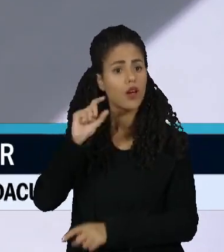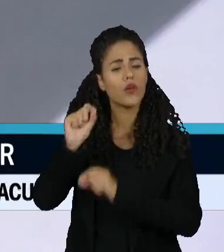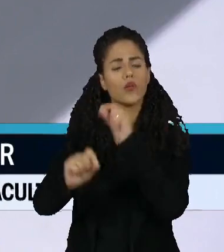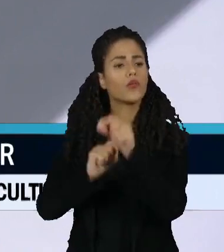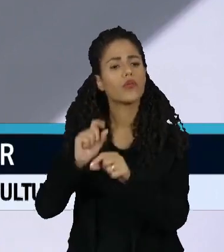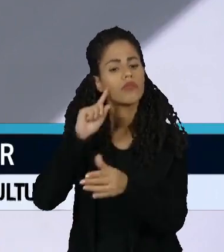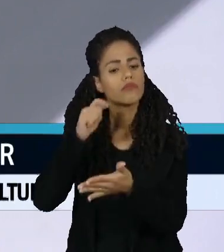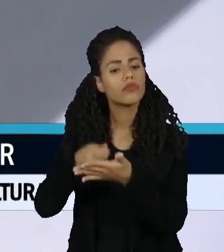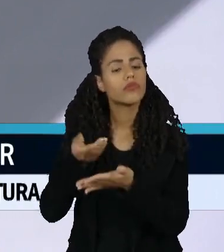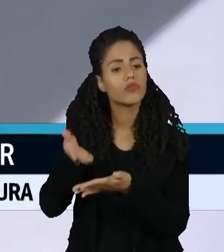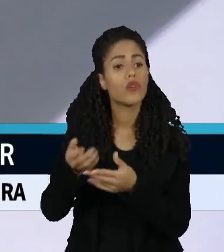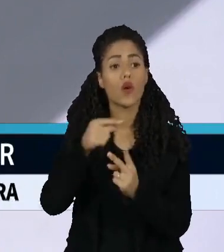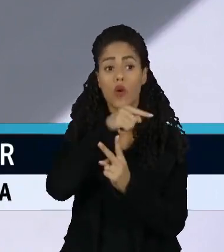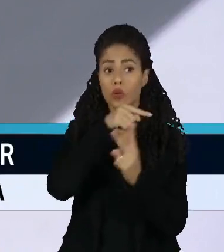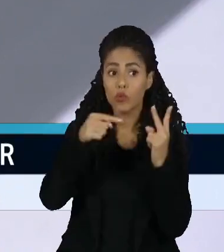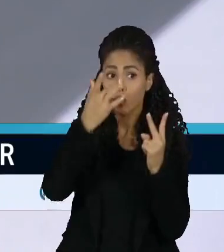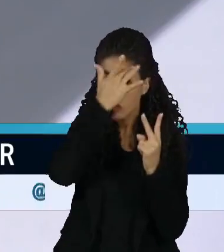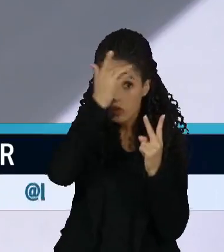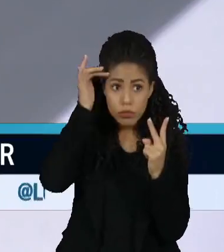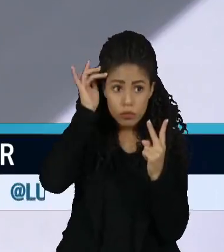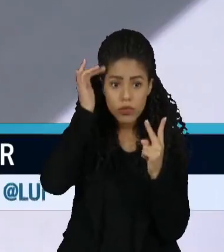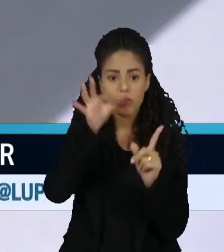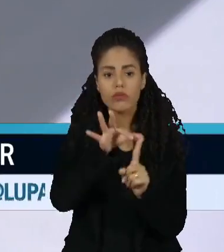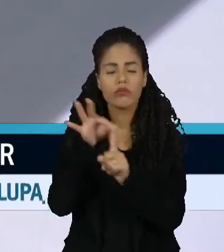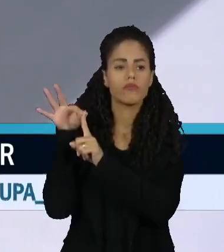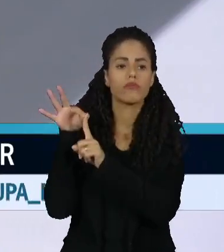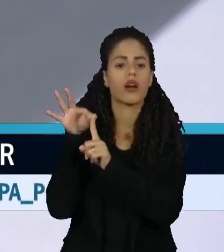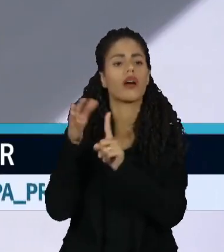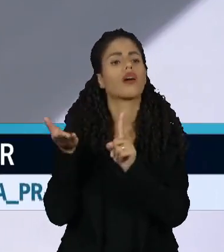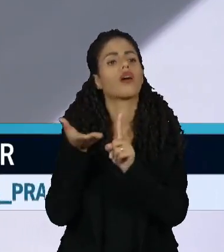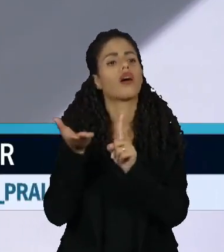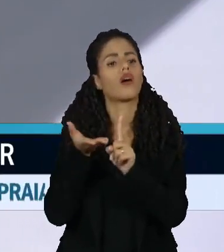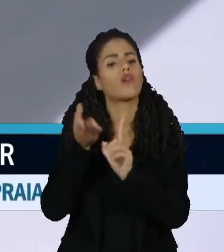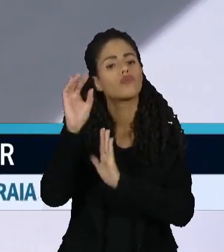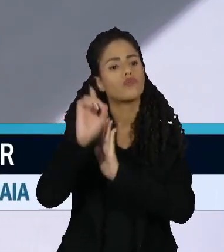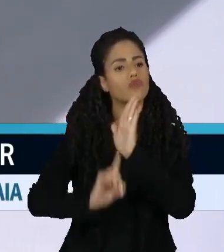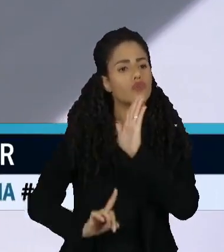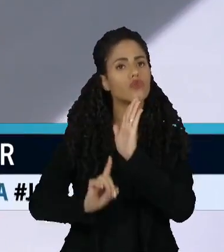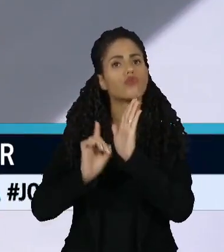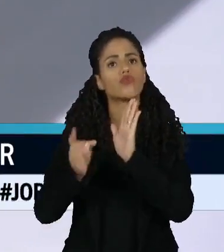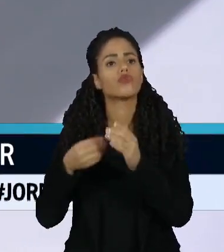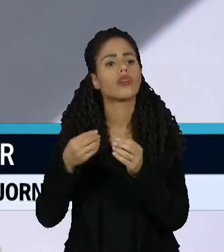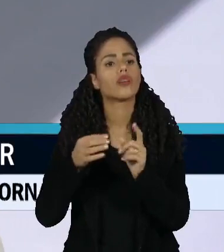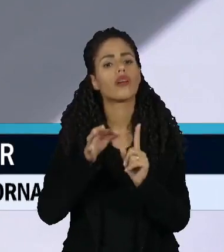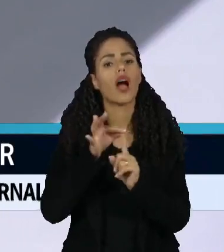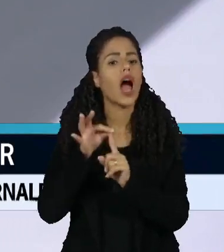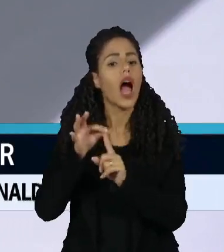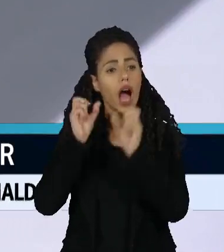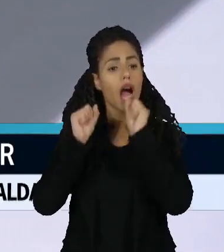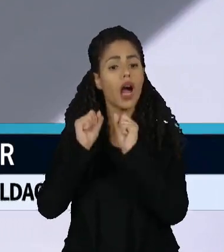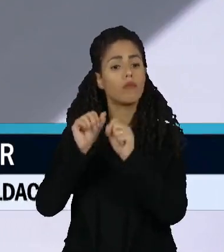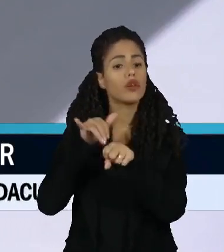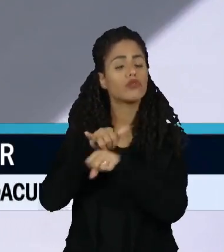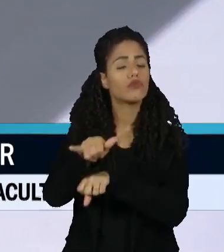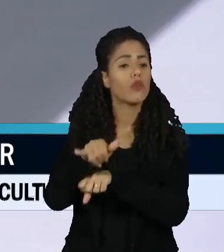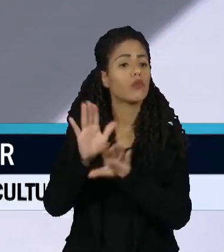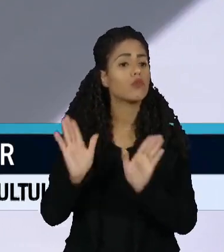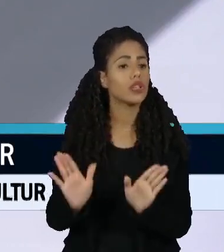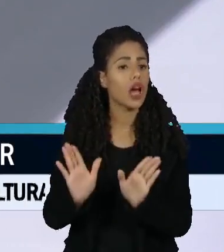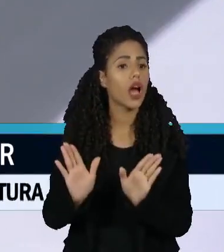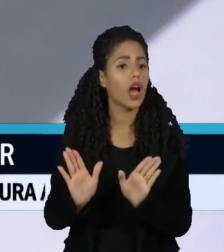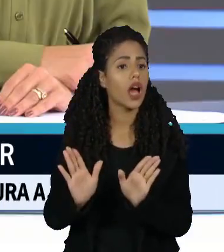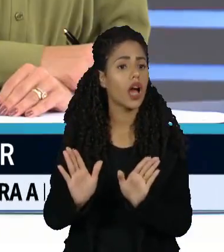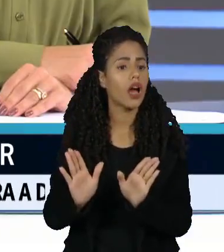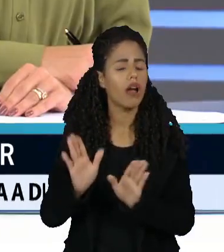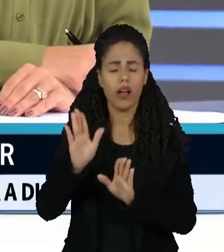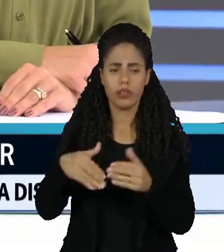facultaram a duas pessoas que foram convocadas o direito de não comparecer, não é o direito de ficar calado